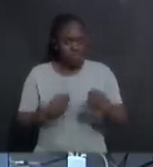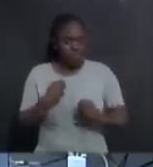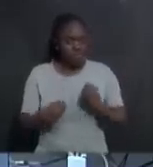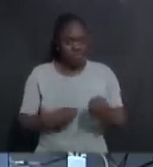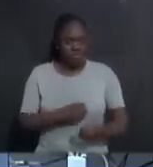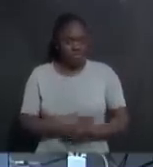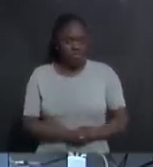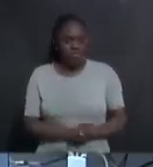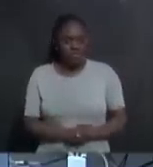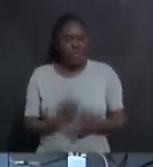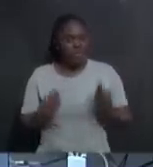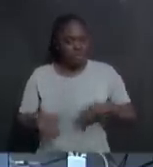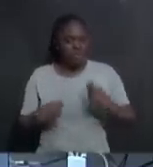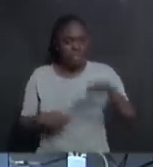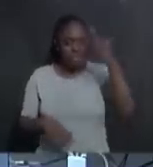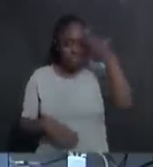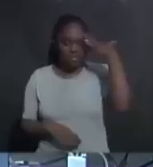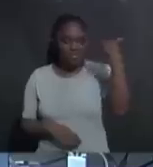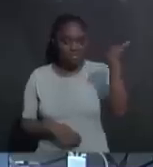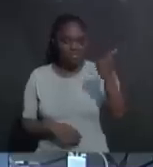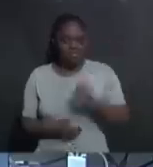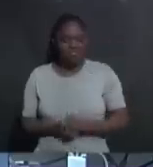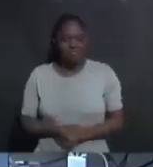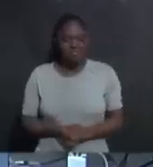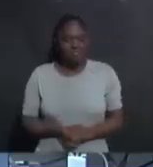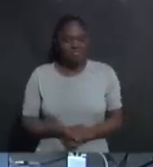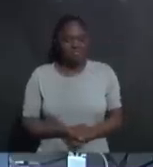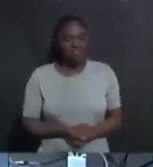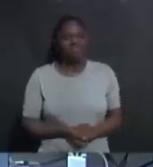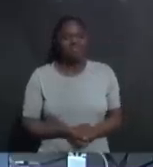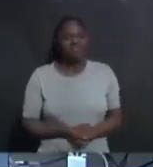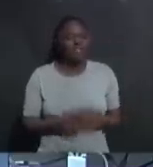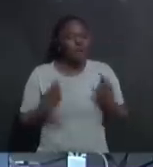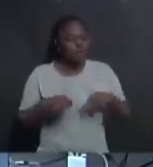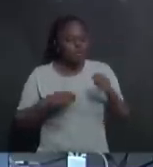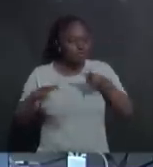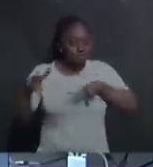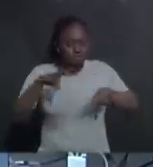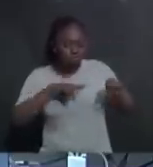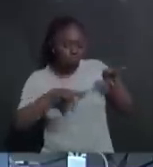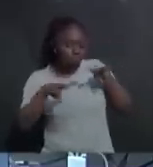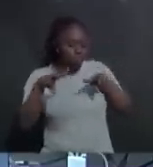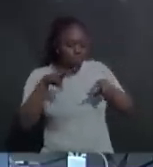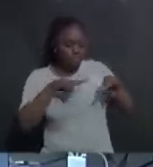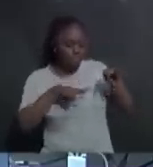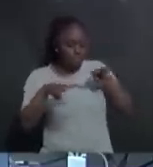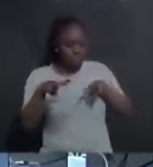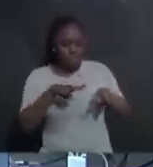capoeira básica, nós temos que saber, todo mundo. Né? Sondar o perímetro.